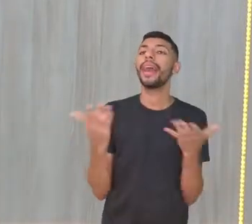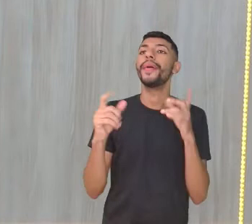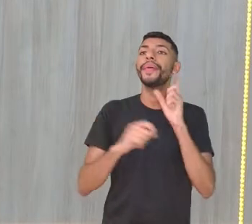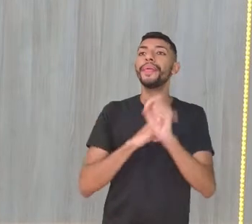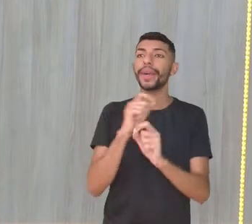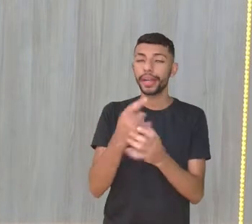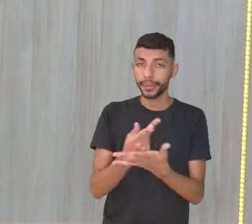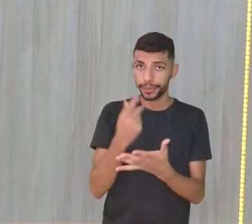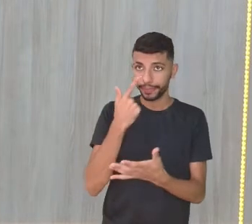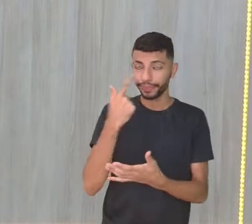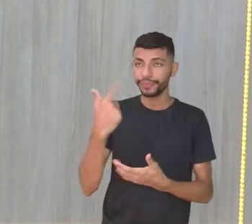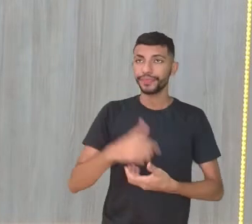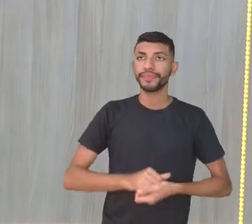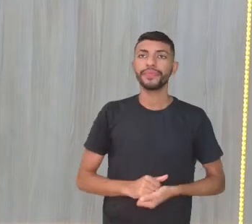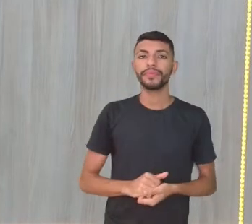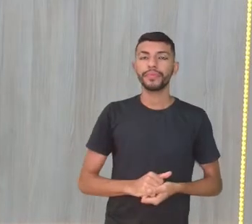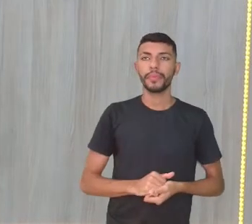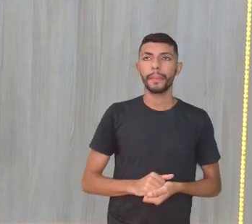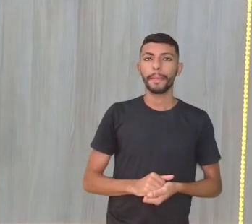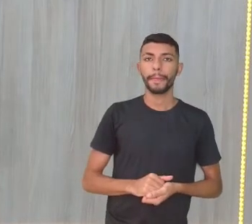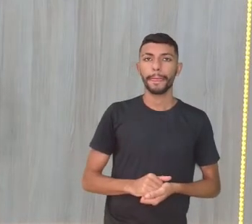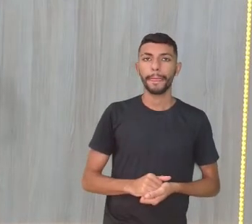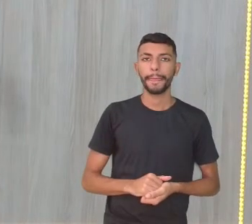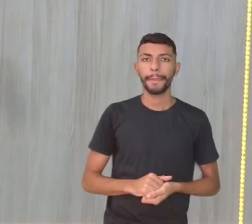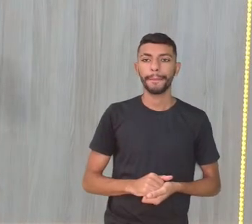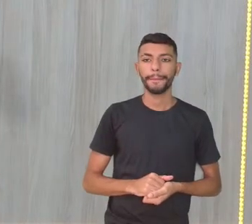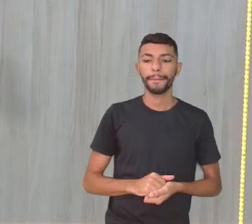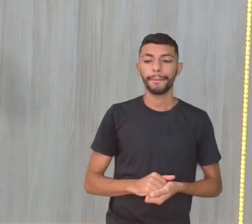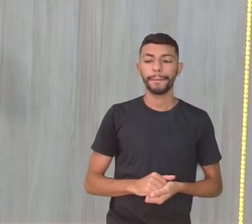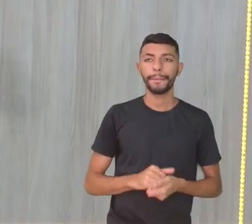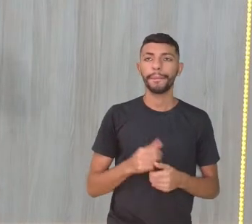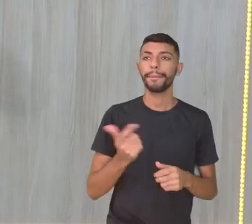a seguinte, certo? A gente tem aí